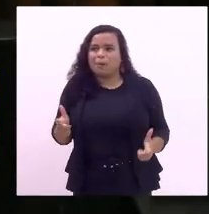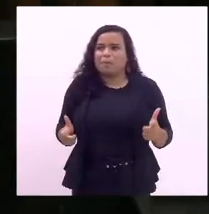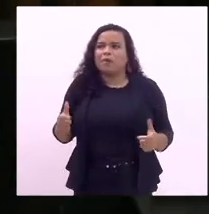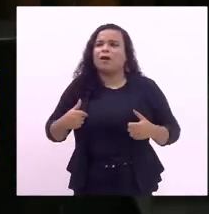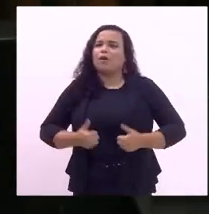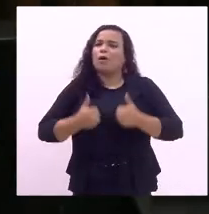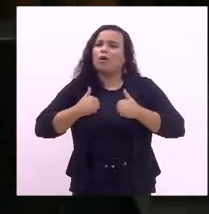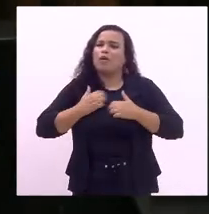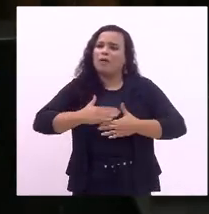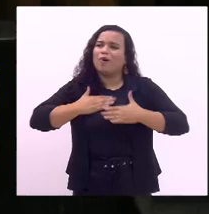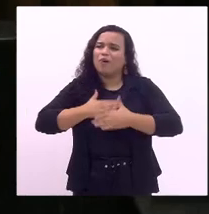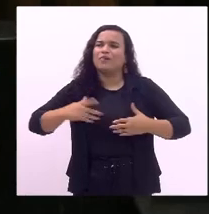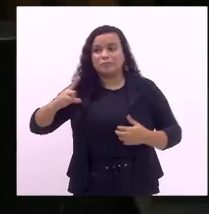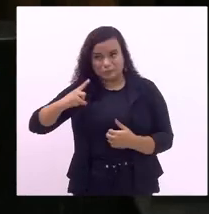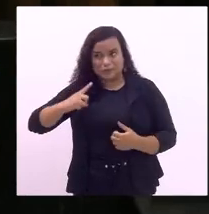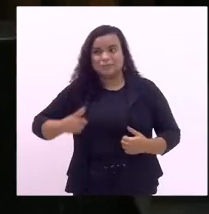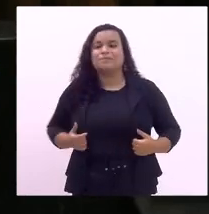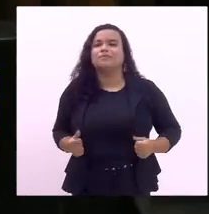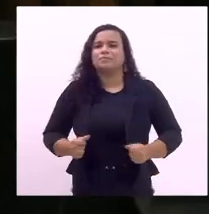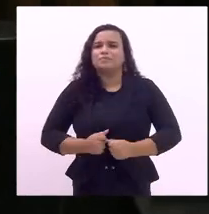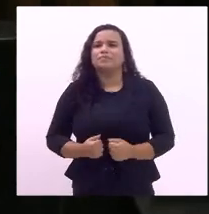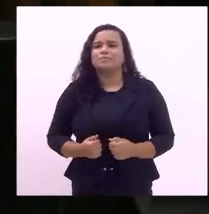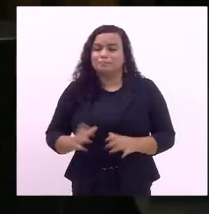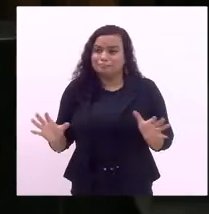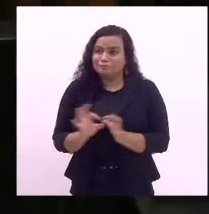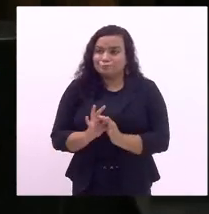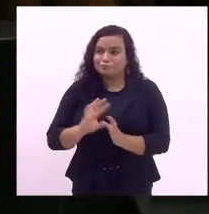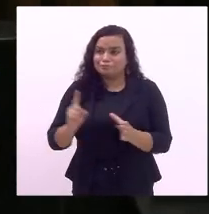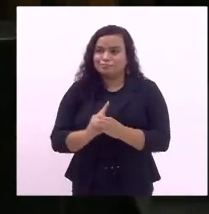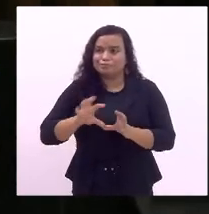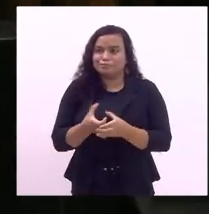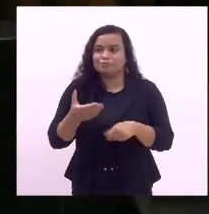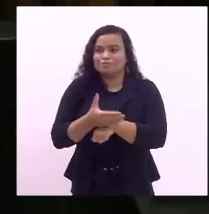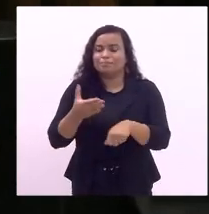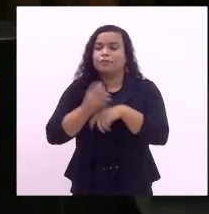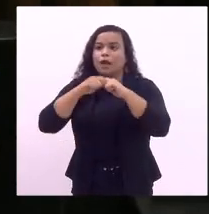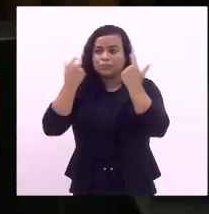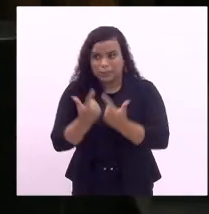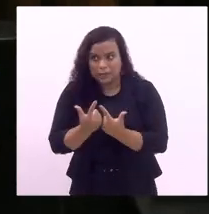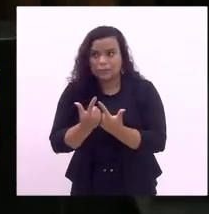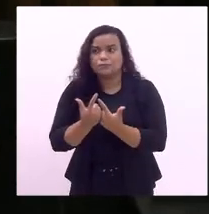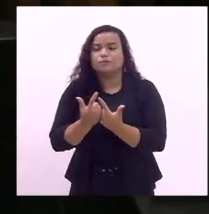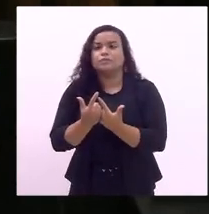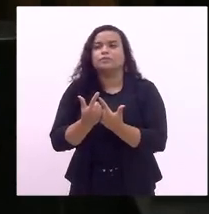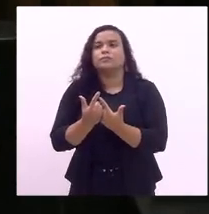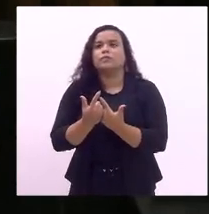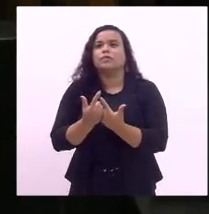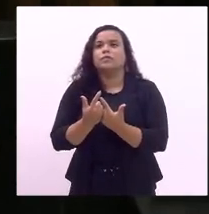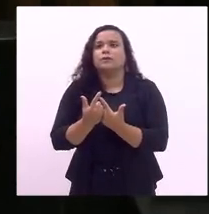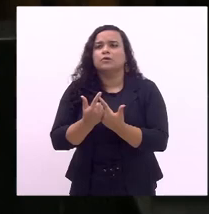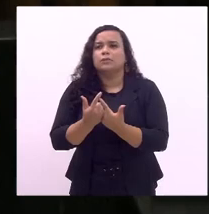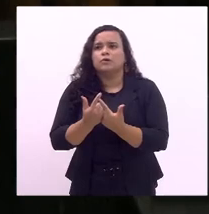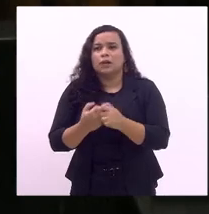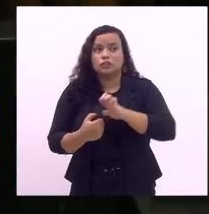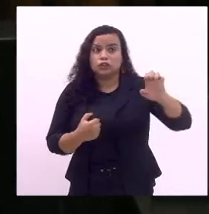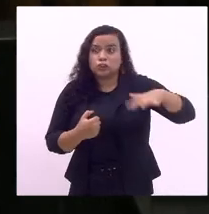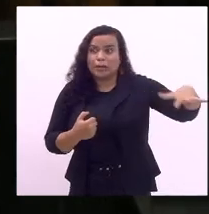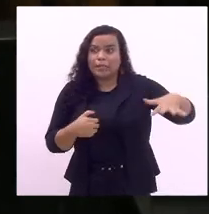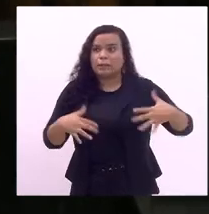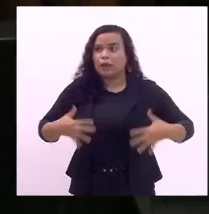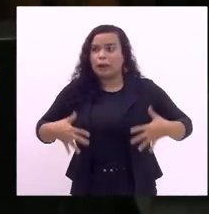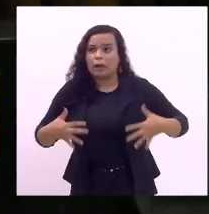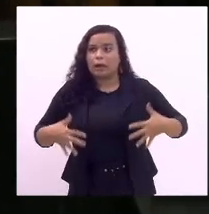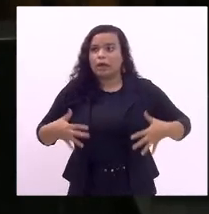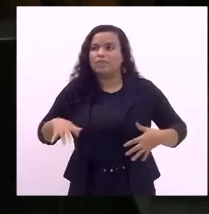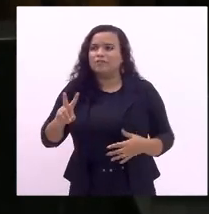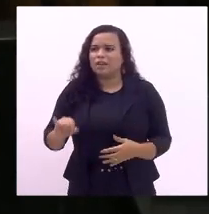orgulho e tenho muito orgulho de compor. A Assembleia Legislativa, para o terror da esquerdalha,